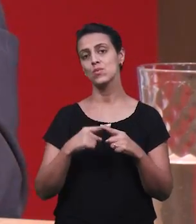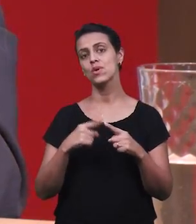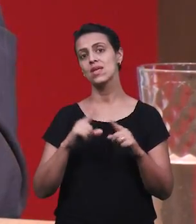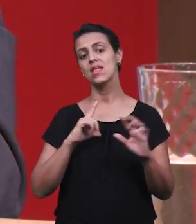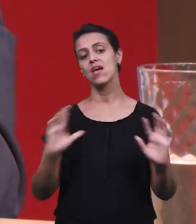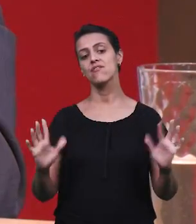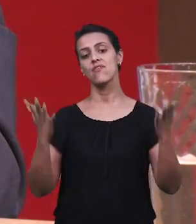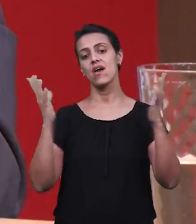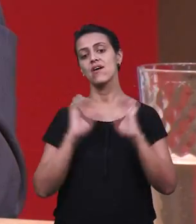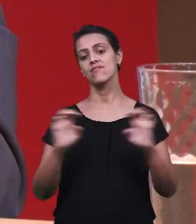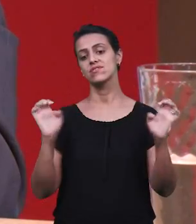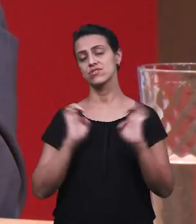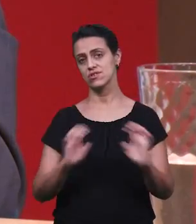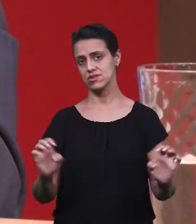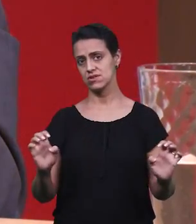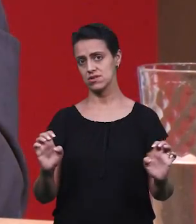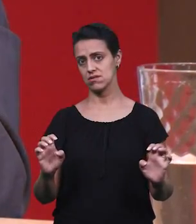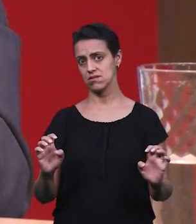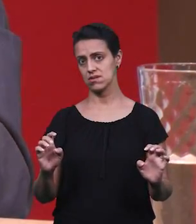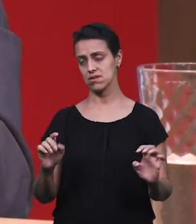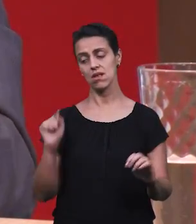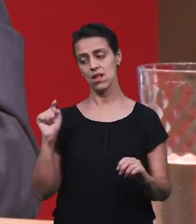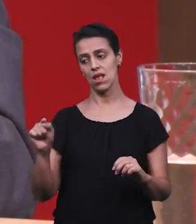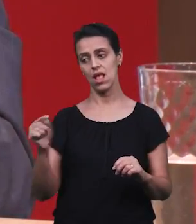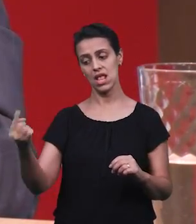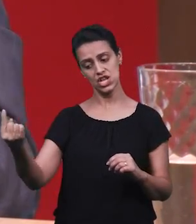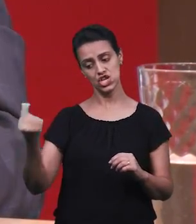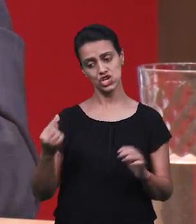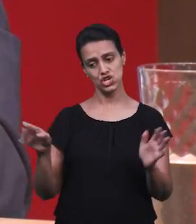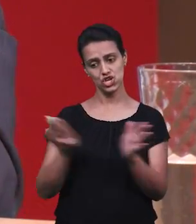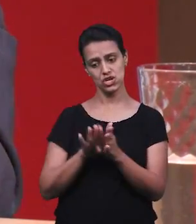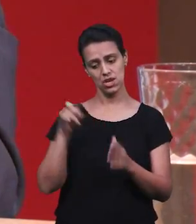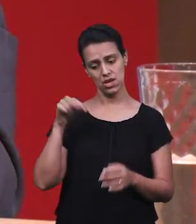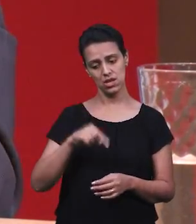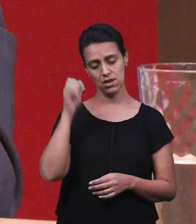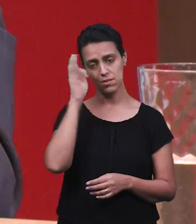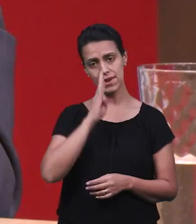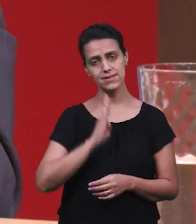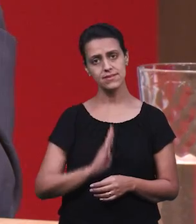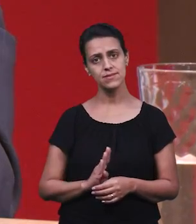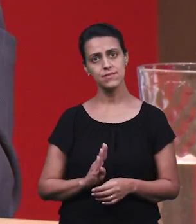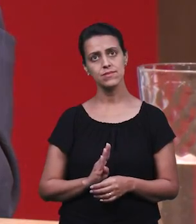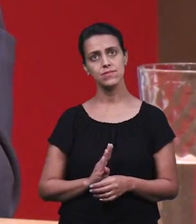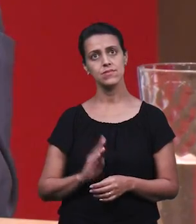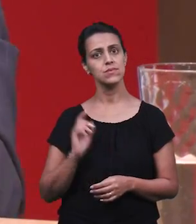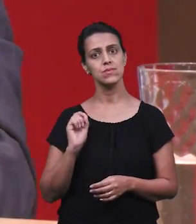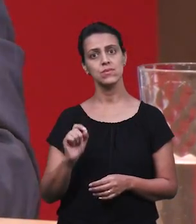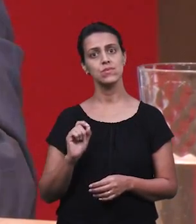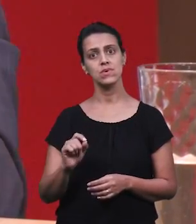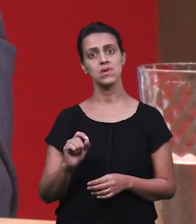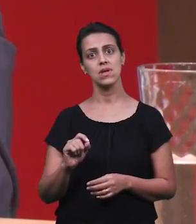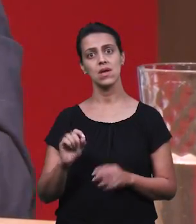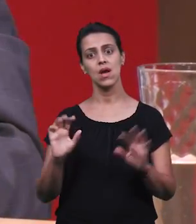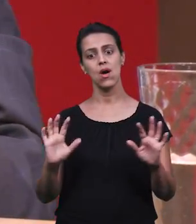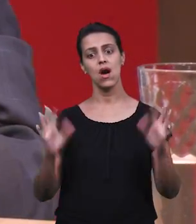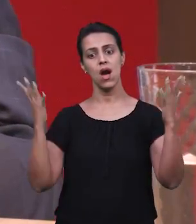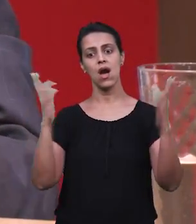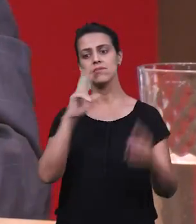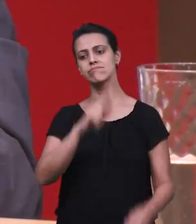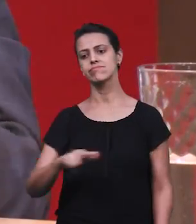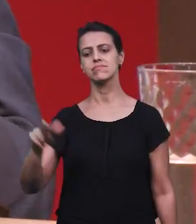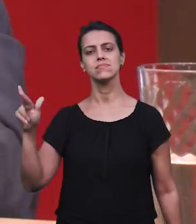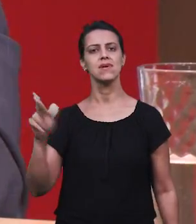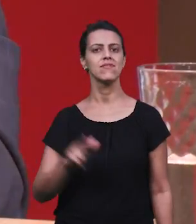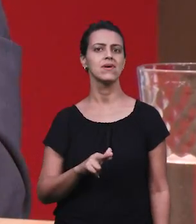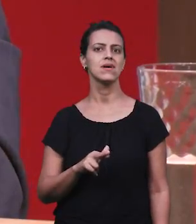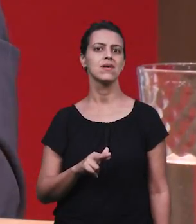Brasil. E quando ele chegou aqui no Brasil e tal, o evento tinha sido cancelado e ele